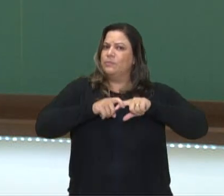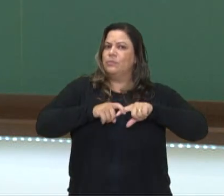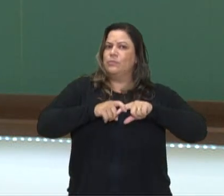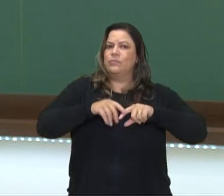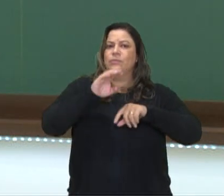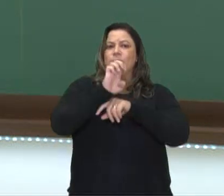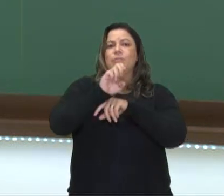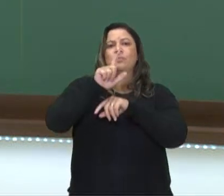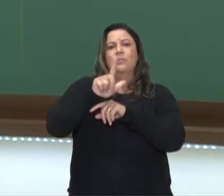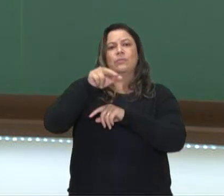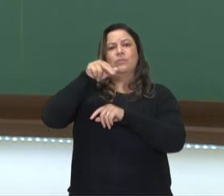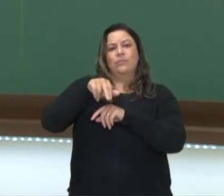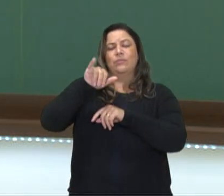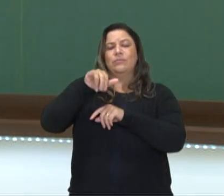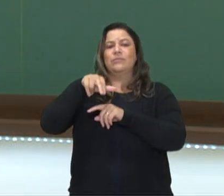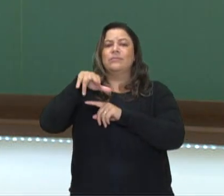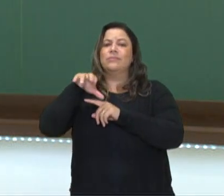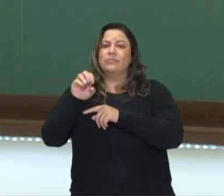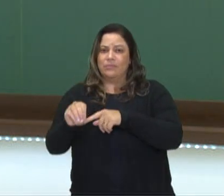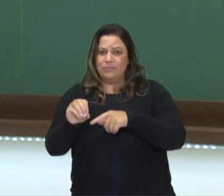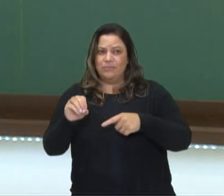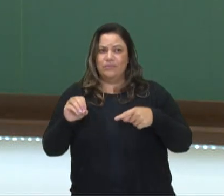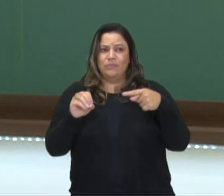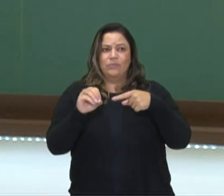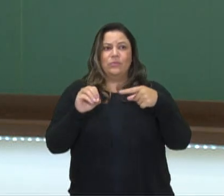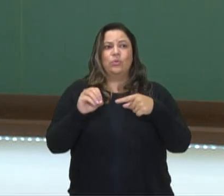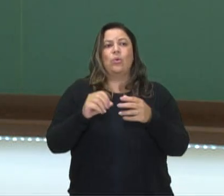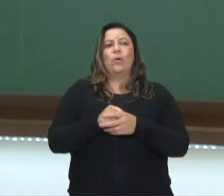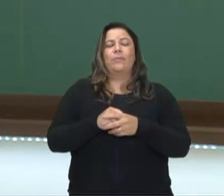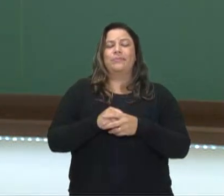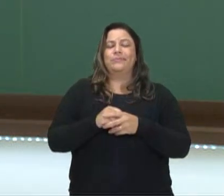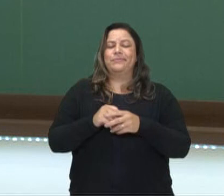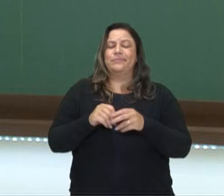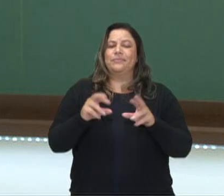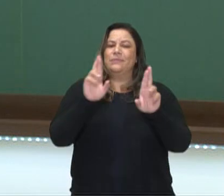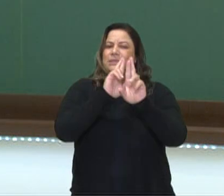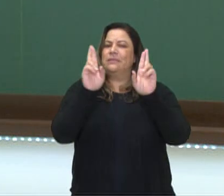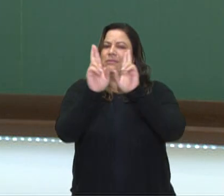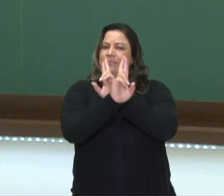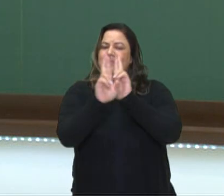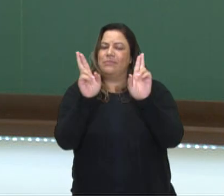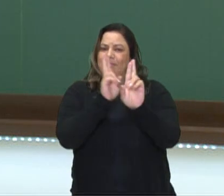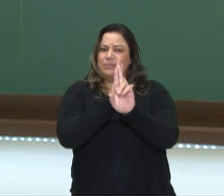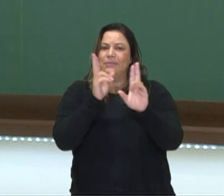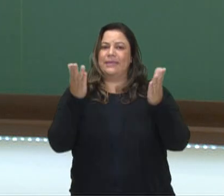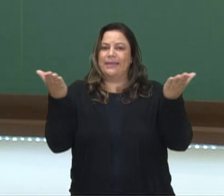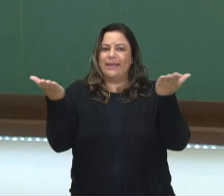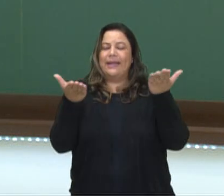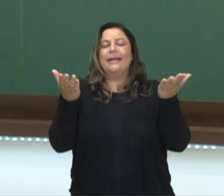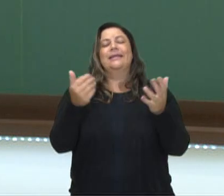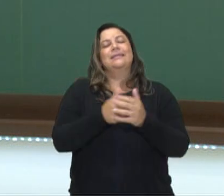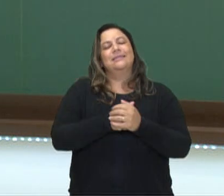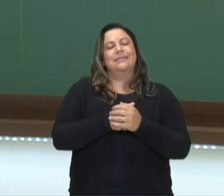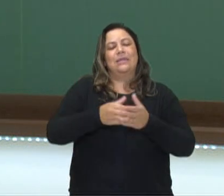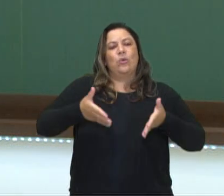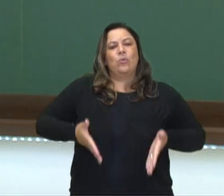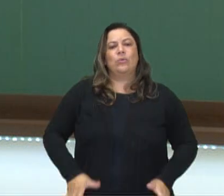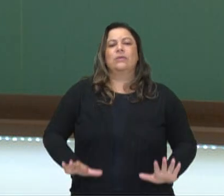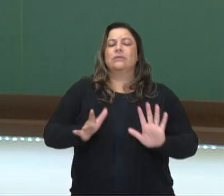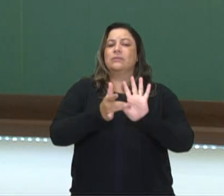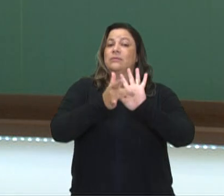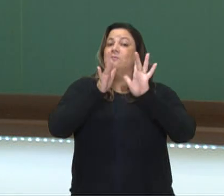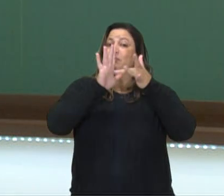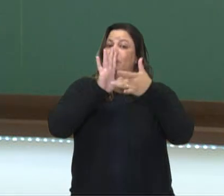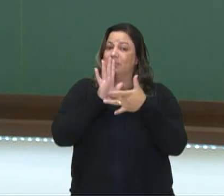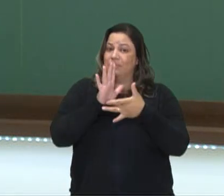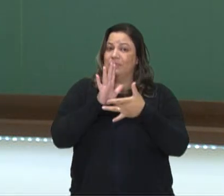Niño, pela ocorrência dele no final do ano, ó, fazendo relação com o nascimento do menino Jesus e